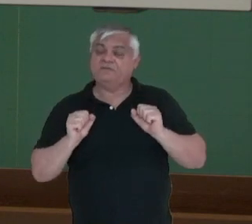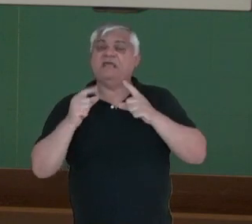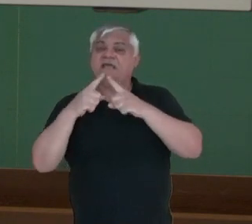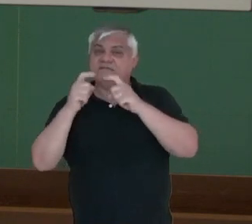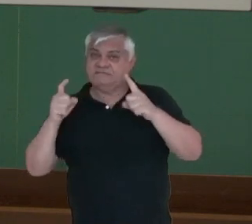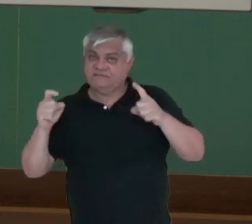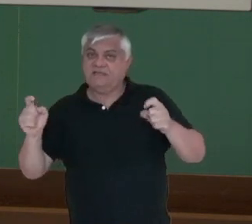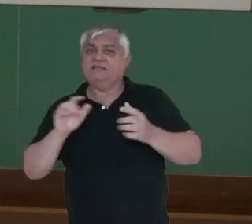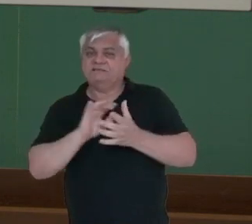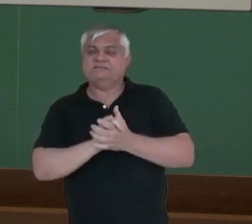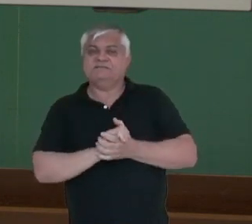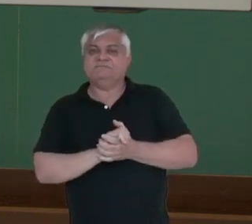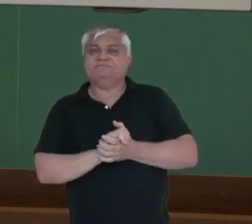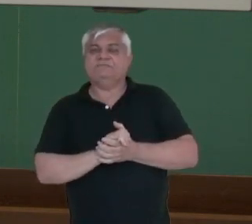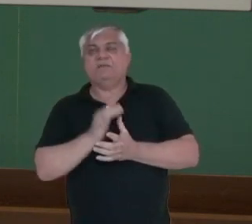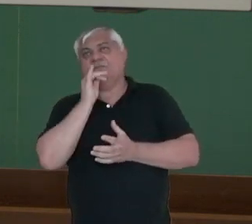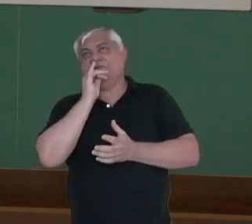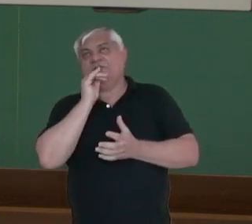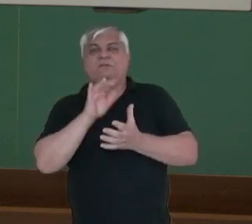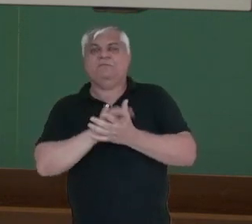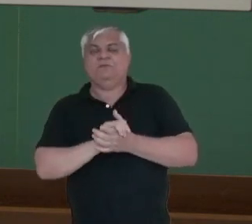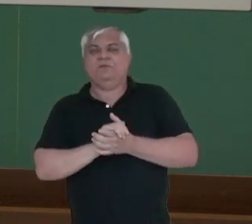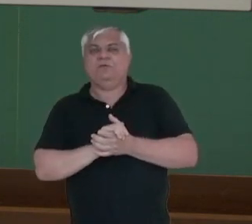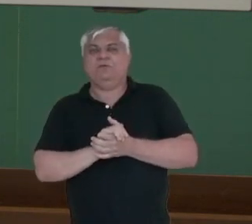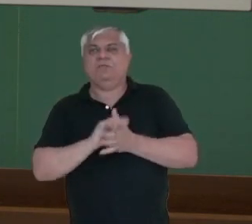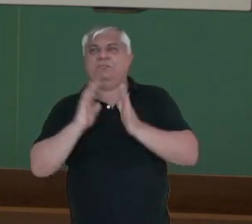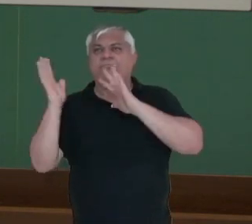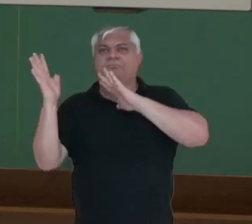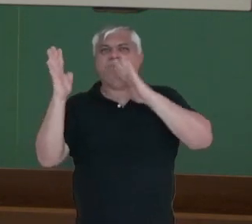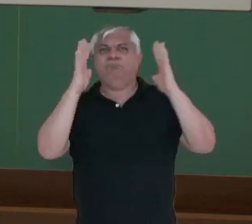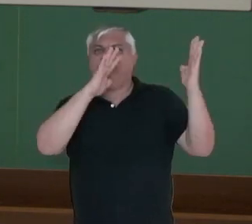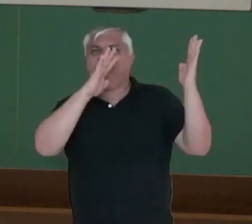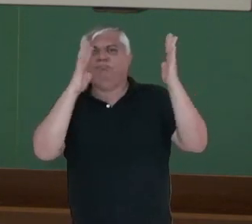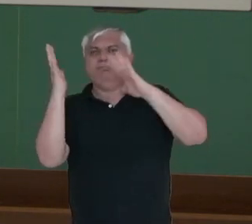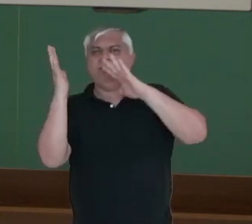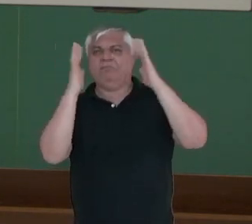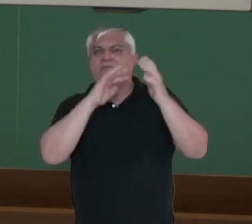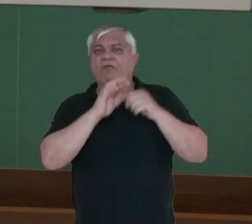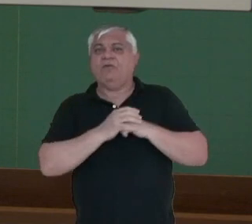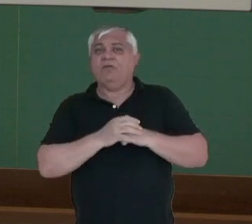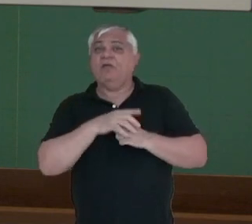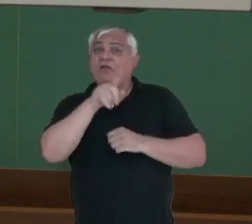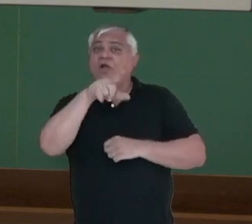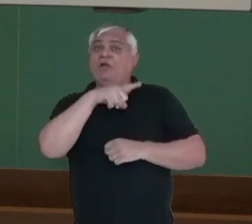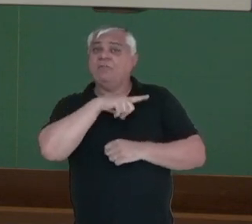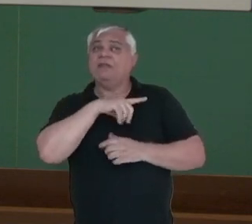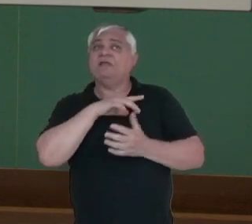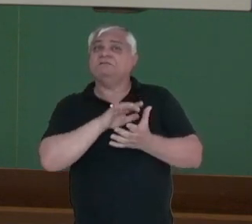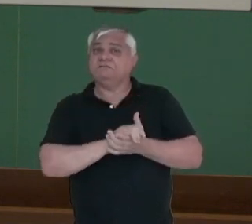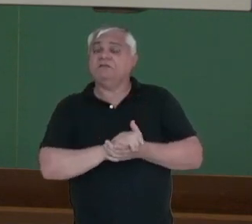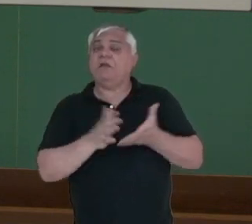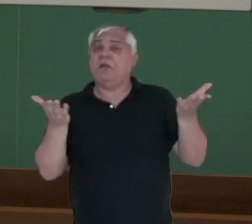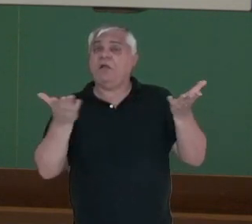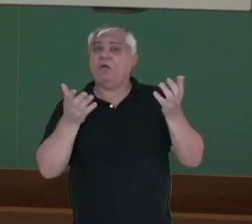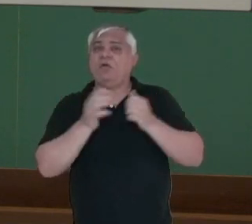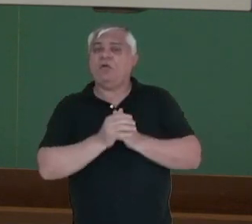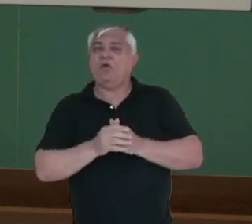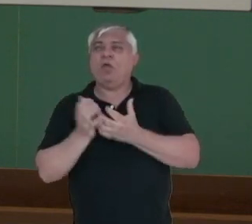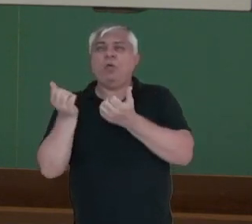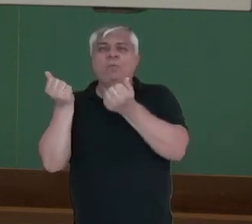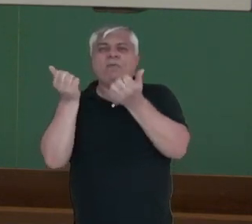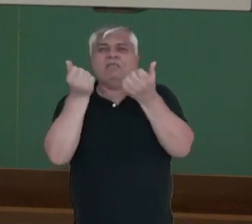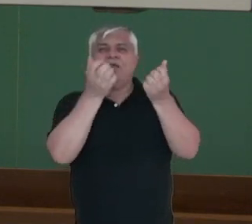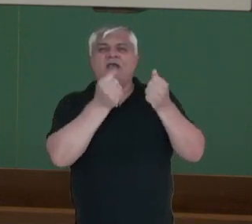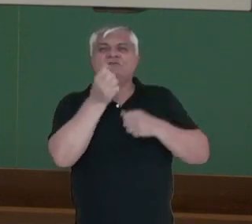com isso. Por exemplo, a meteorologia vai estabelecer que, olha, se eu tenho a umidade no